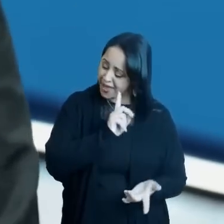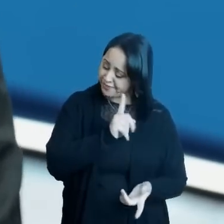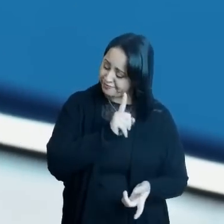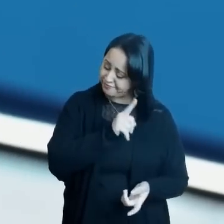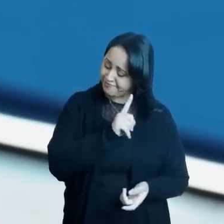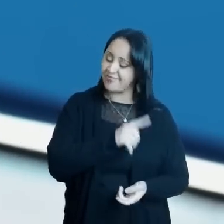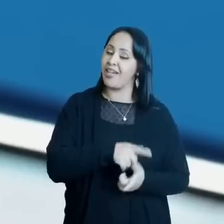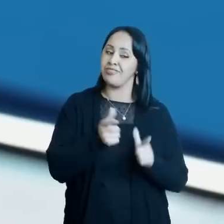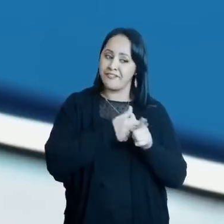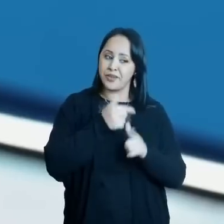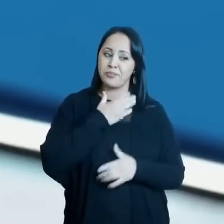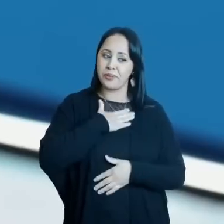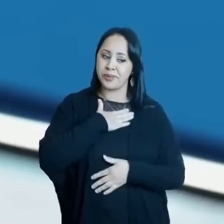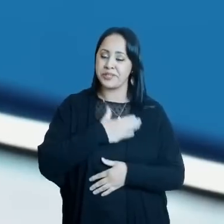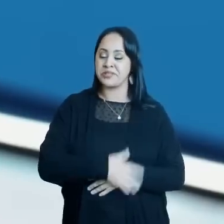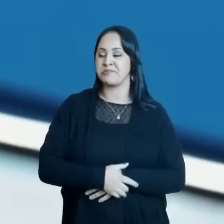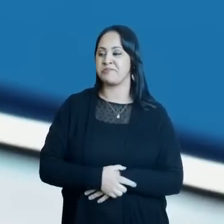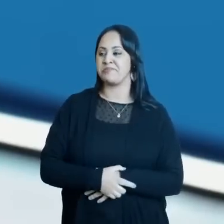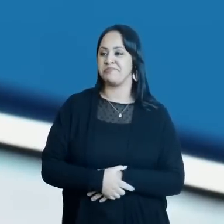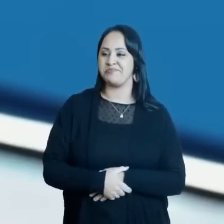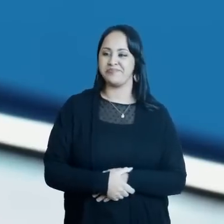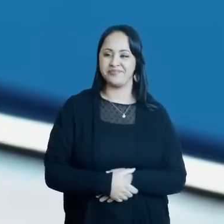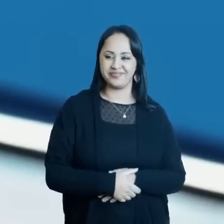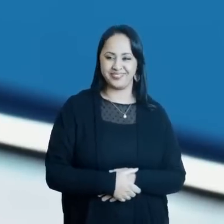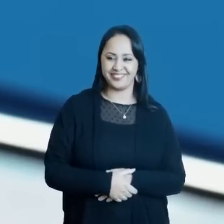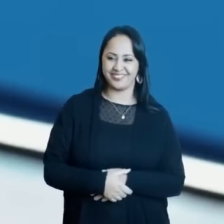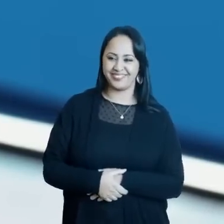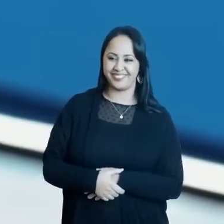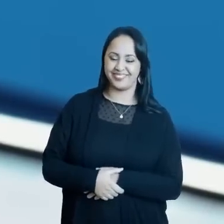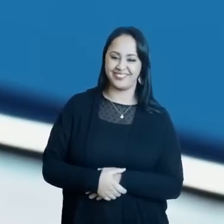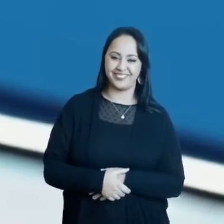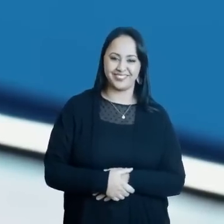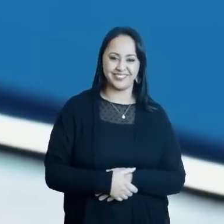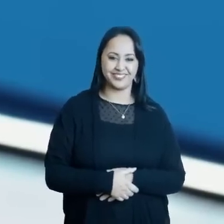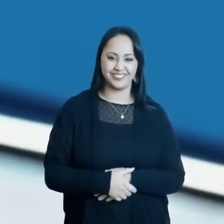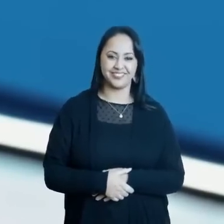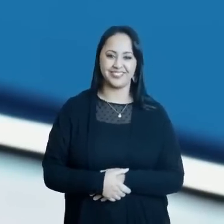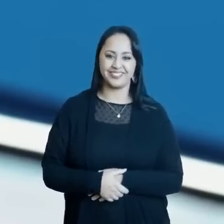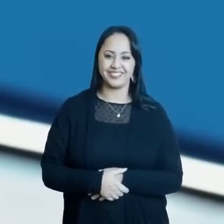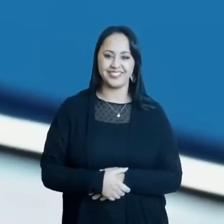tá devendo aí. Vou chamar o Gustavo aqui, o Gustavo.